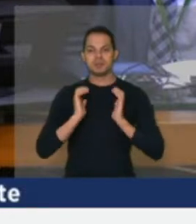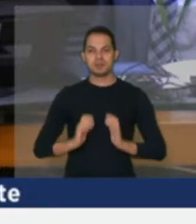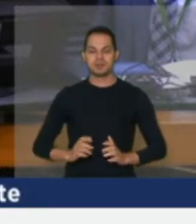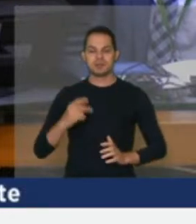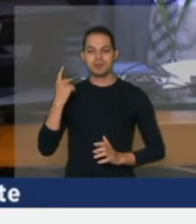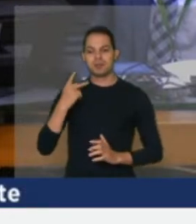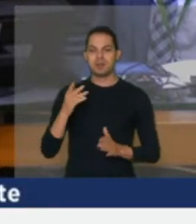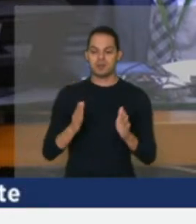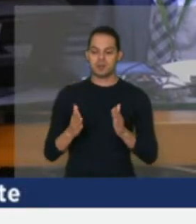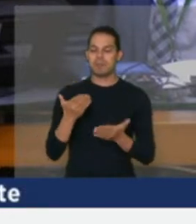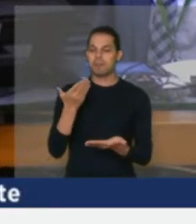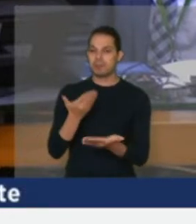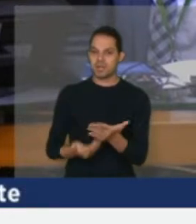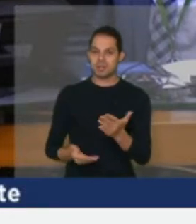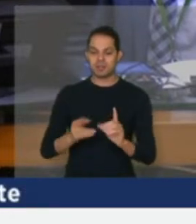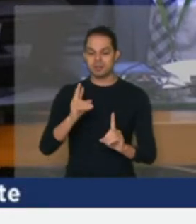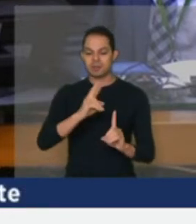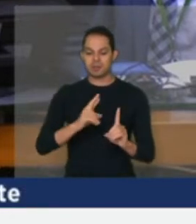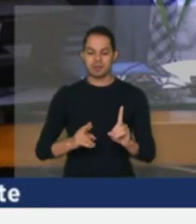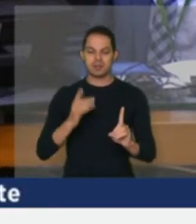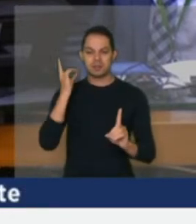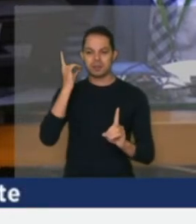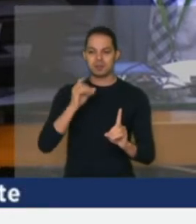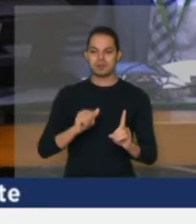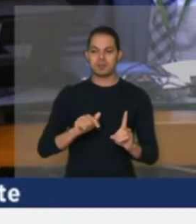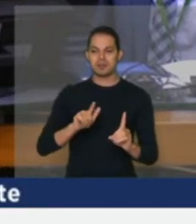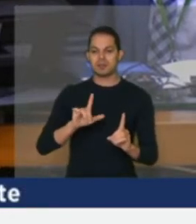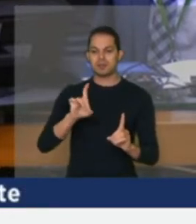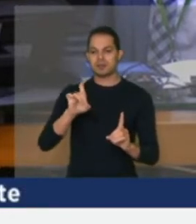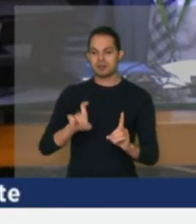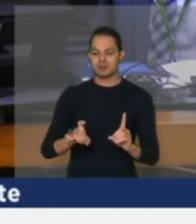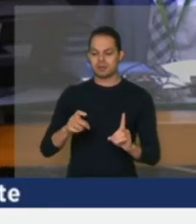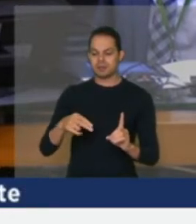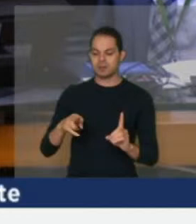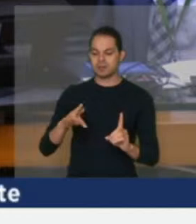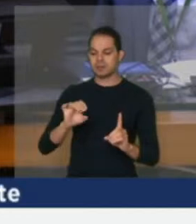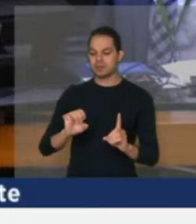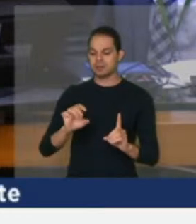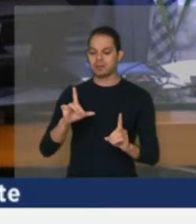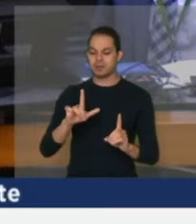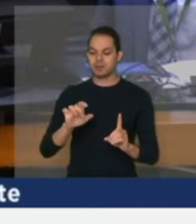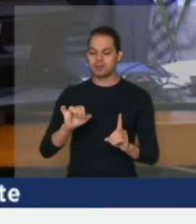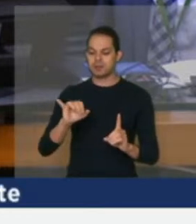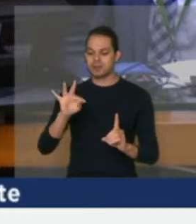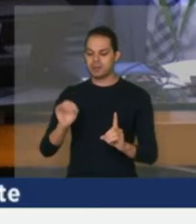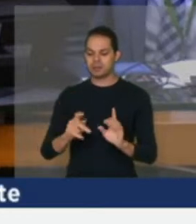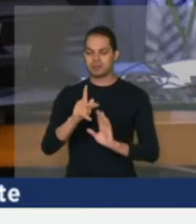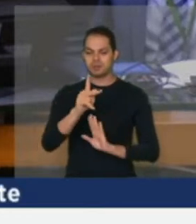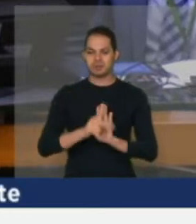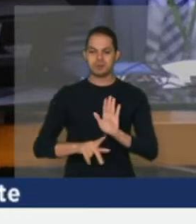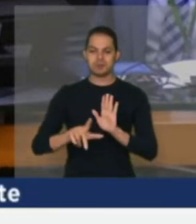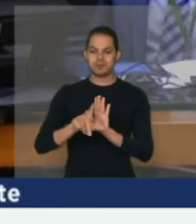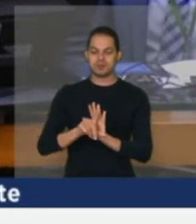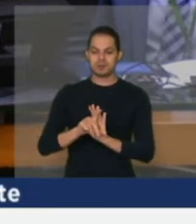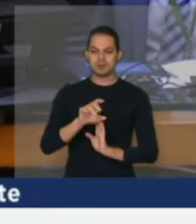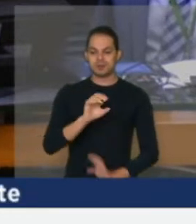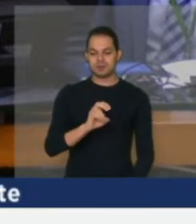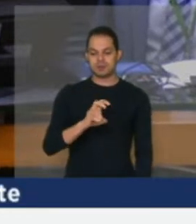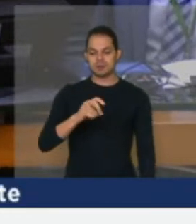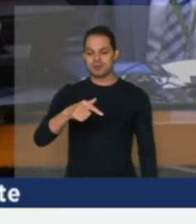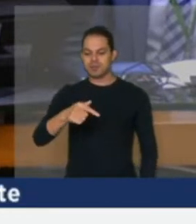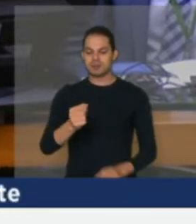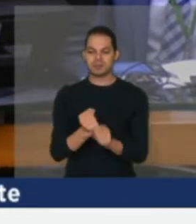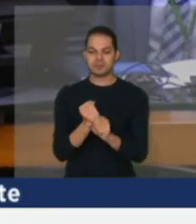do mandato. Relator, deputado Alexandre Leite, consubstanciado no projeto de lei número 57/2021.